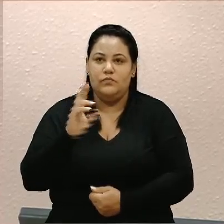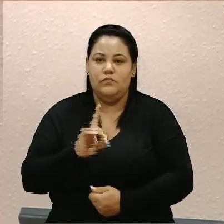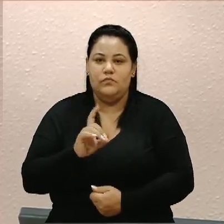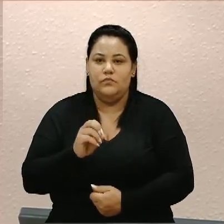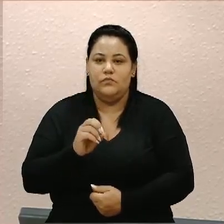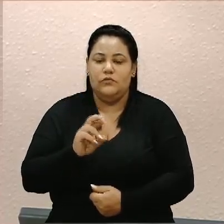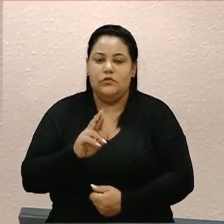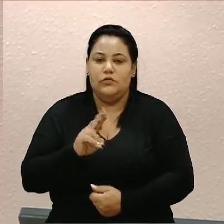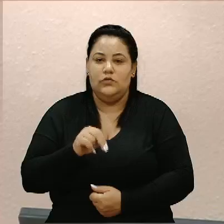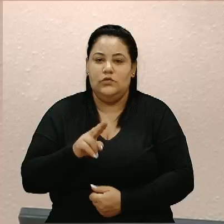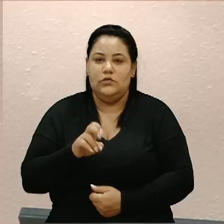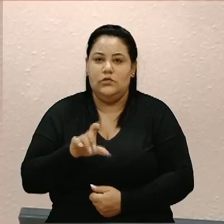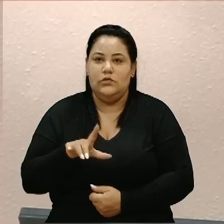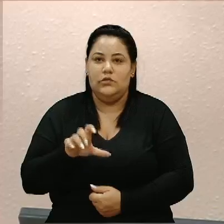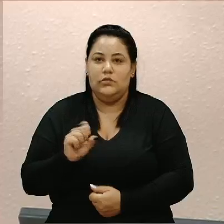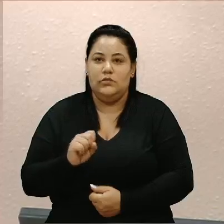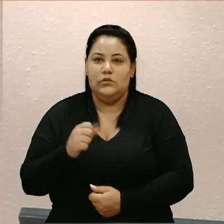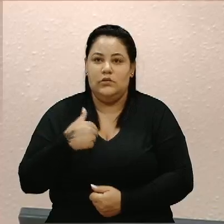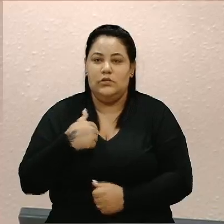Dornelles, e